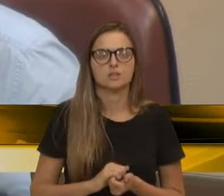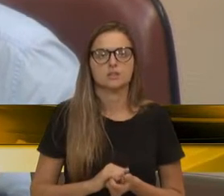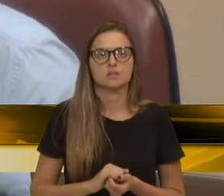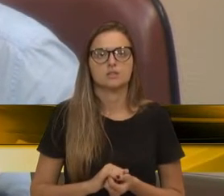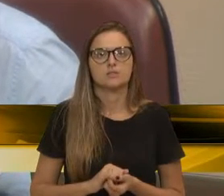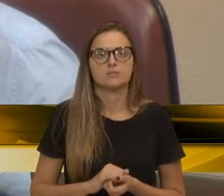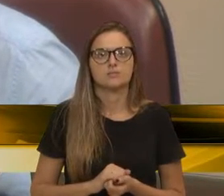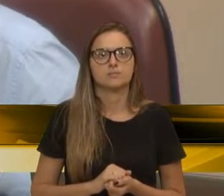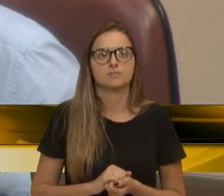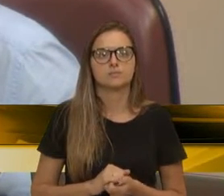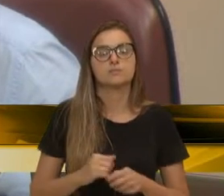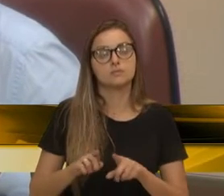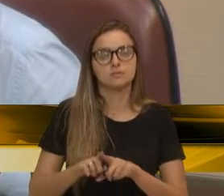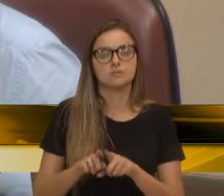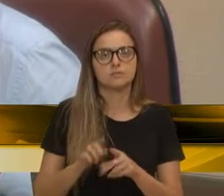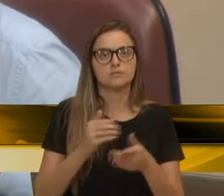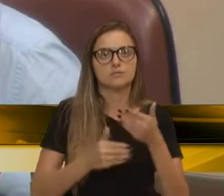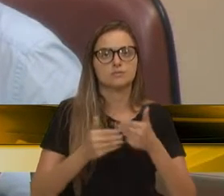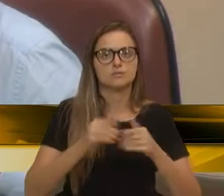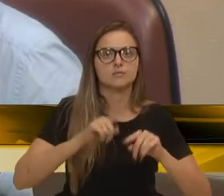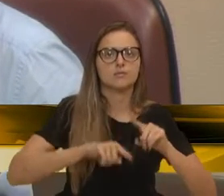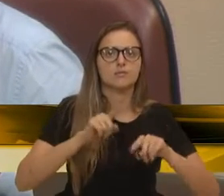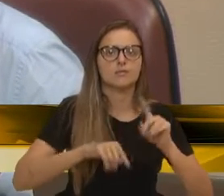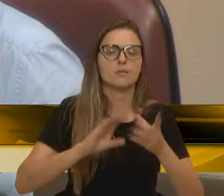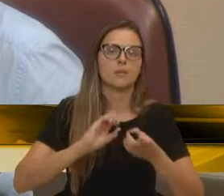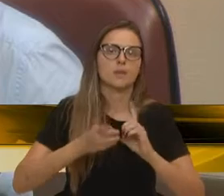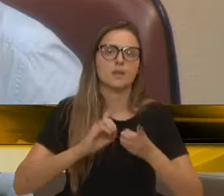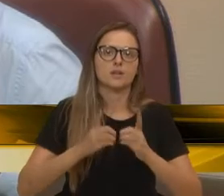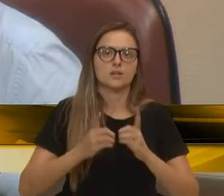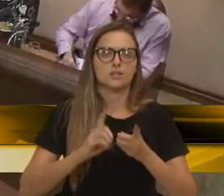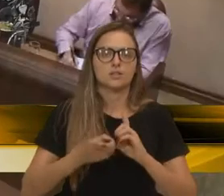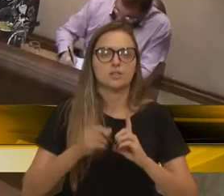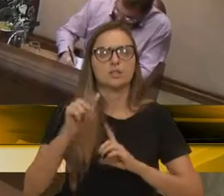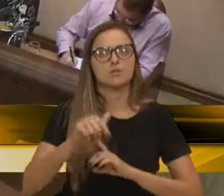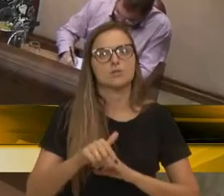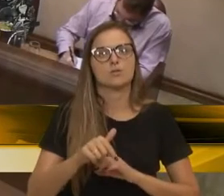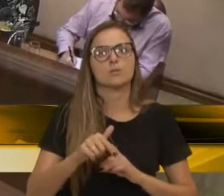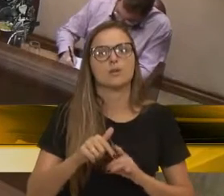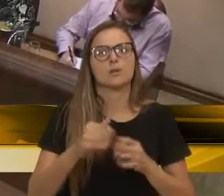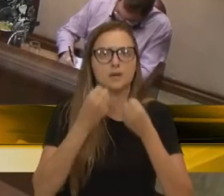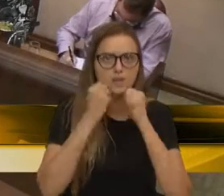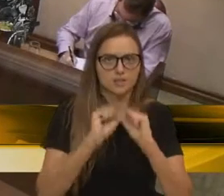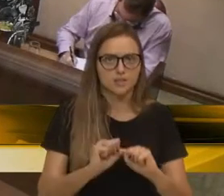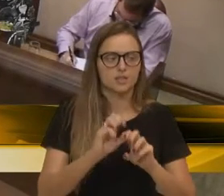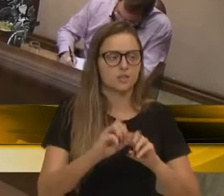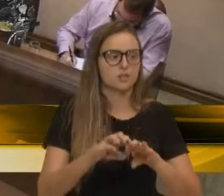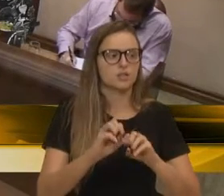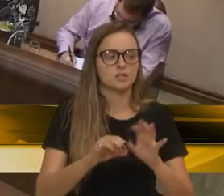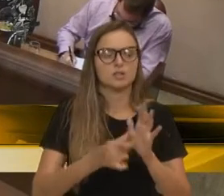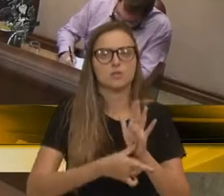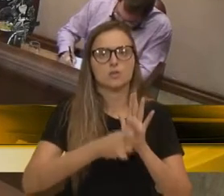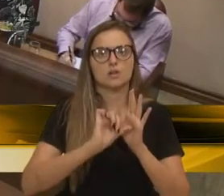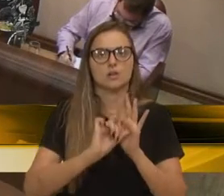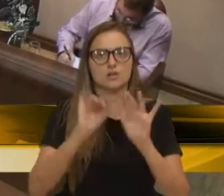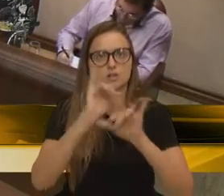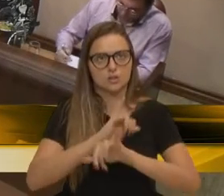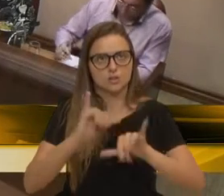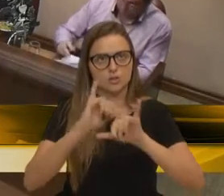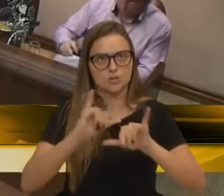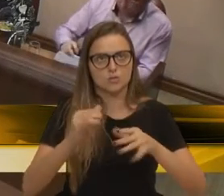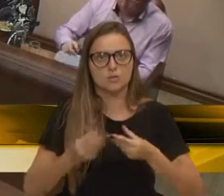todos os materiais didáticos serão analisados pela secretaria municipal de educação antes da distribuição nas escolas